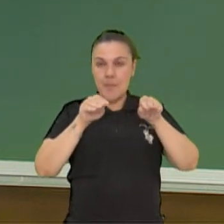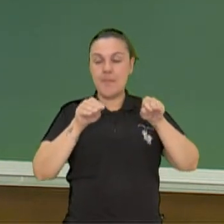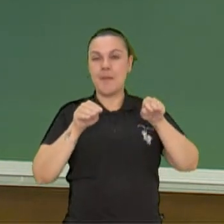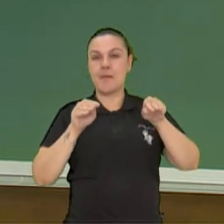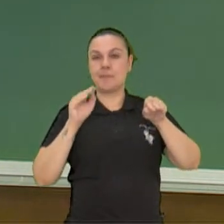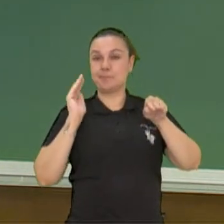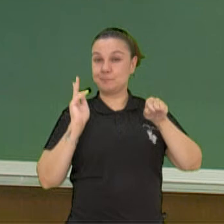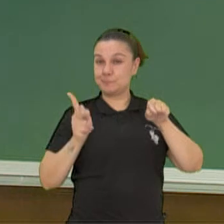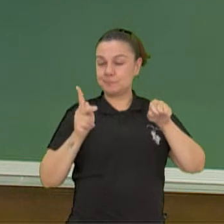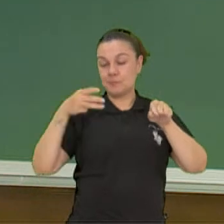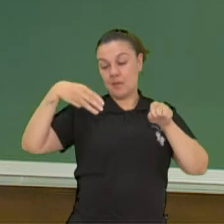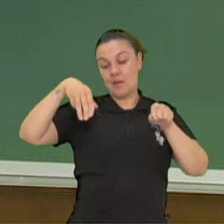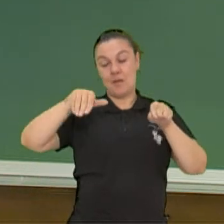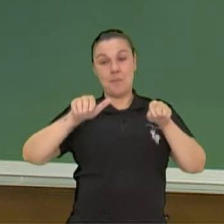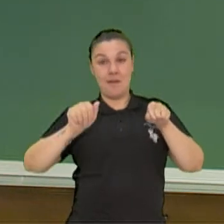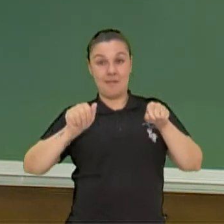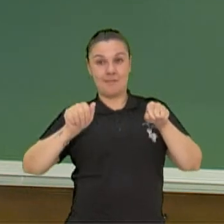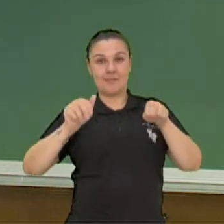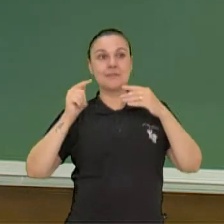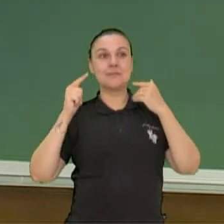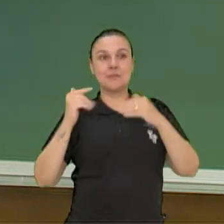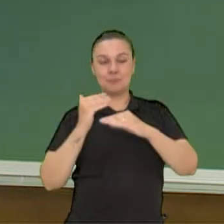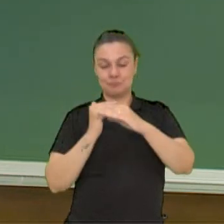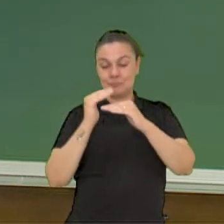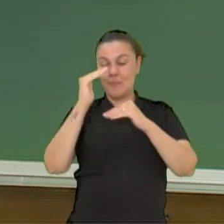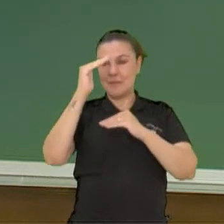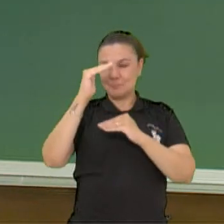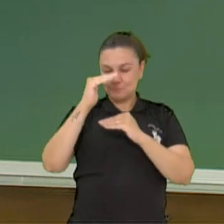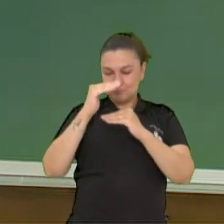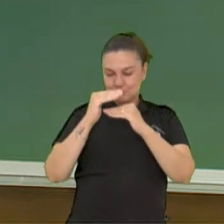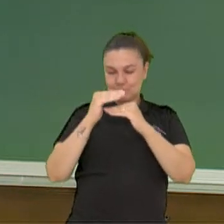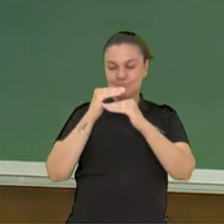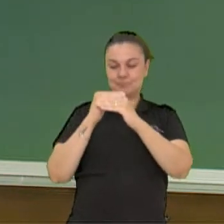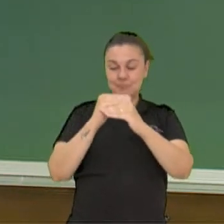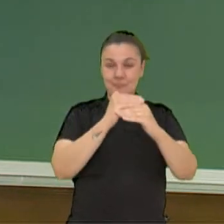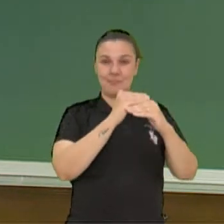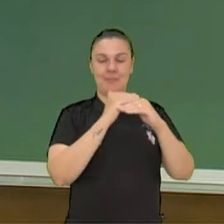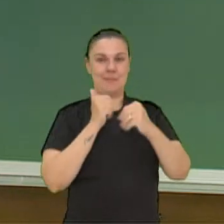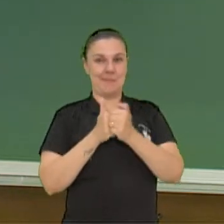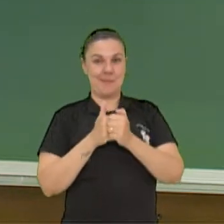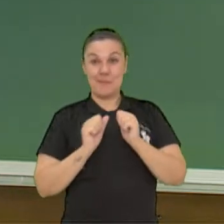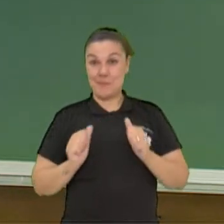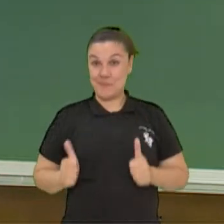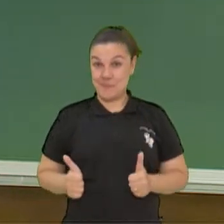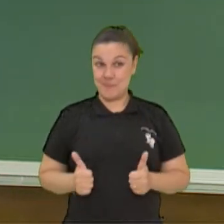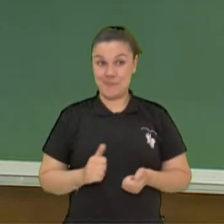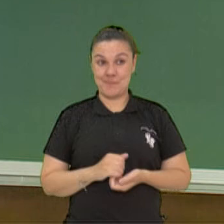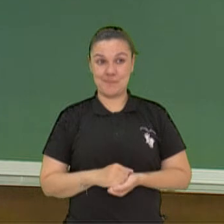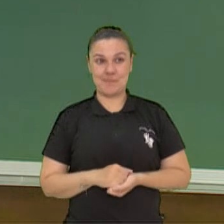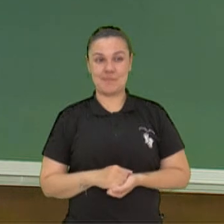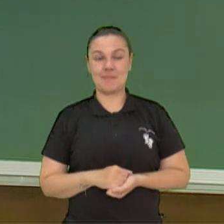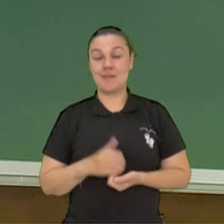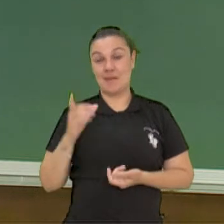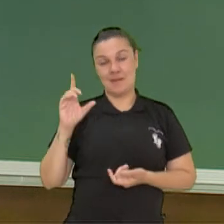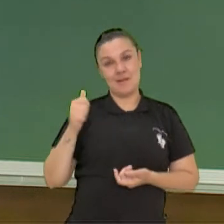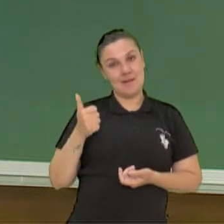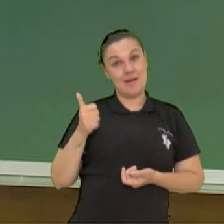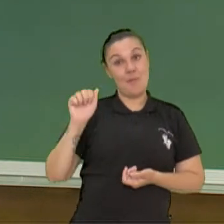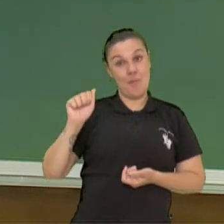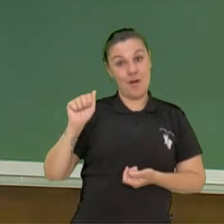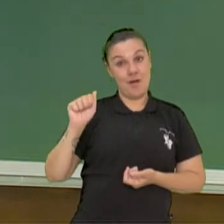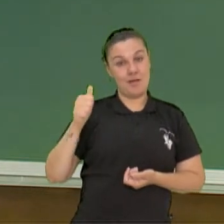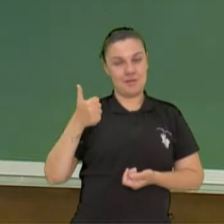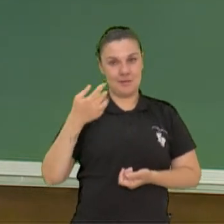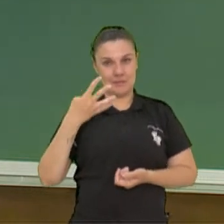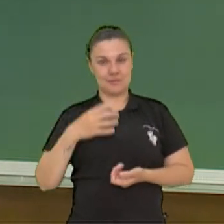comparar o desvio padrão. Então, o que eu quero que vocês fixem nesse momento? 2 coisas. Quando eu falo de regularidade, eu